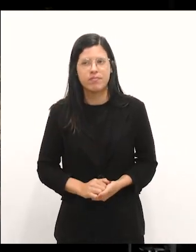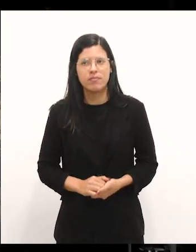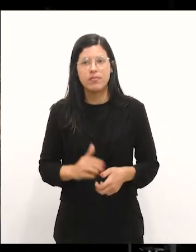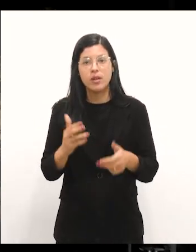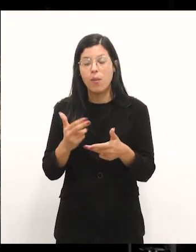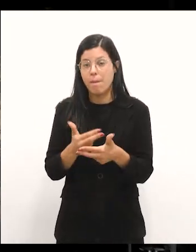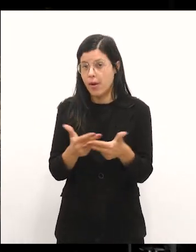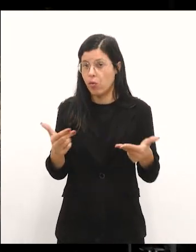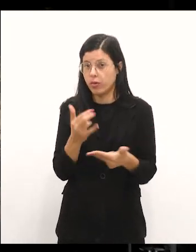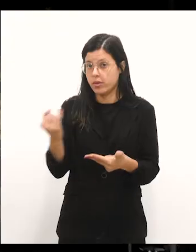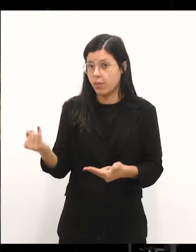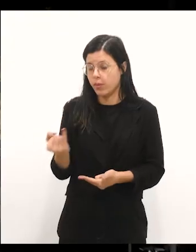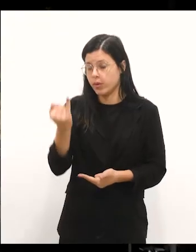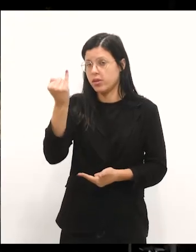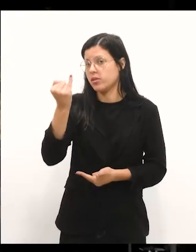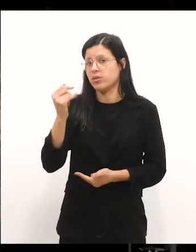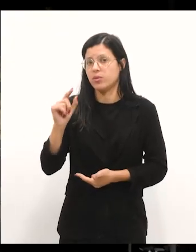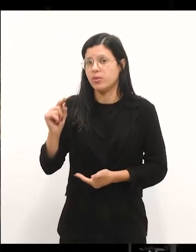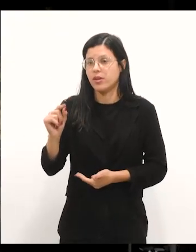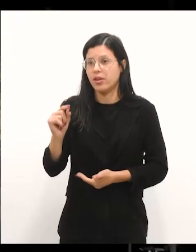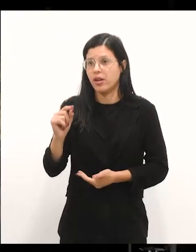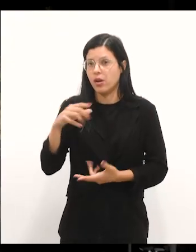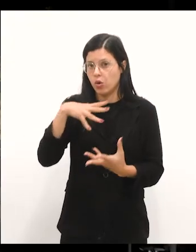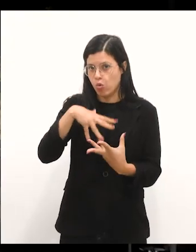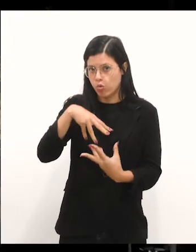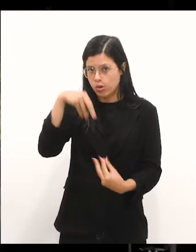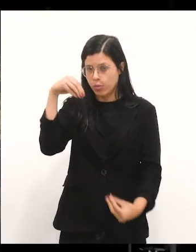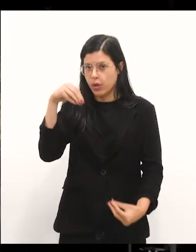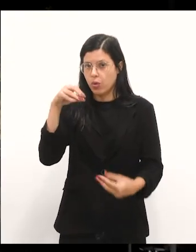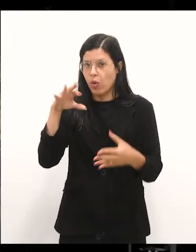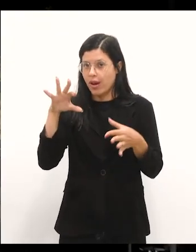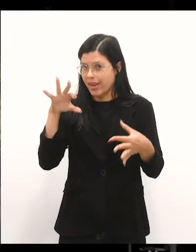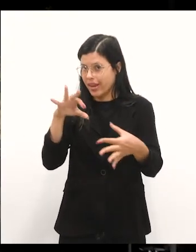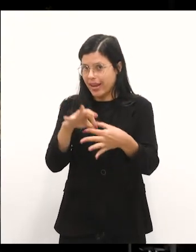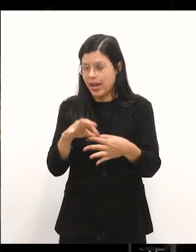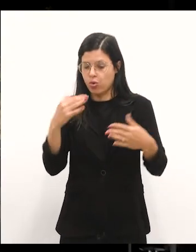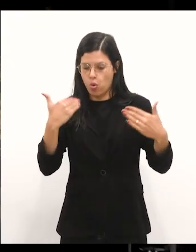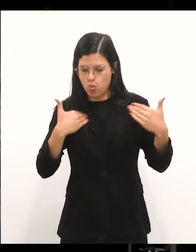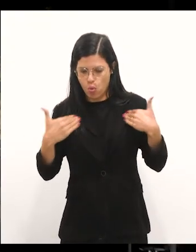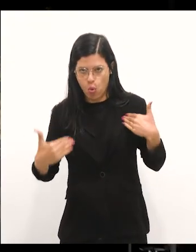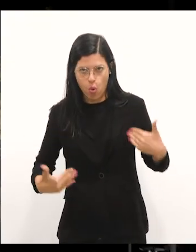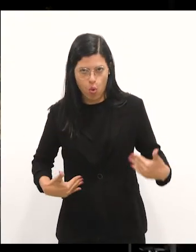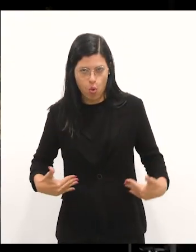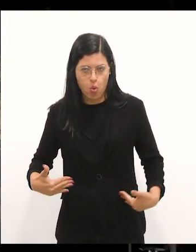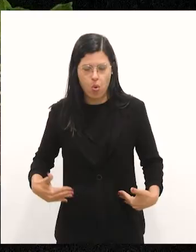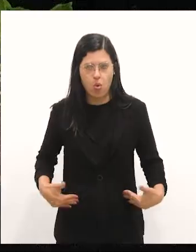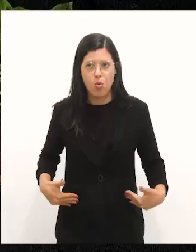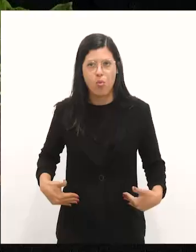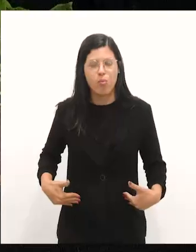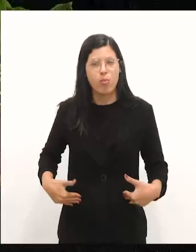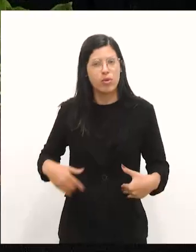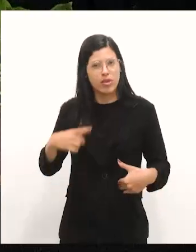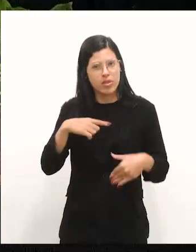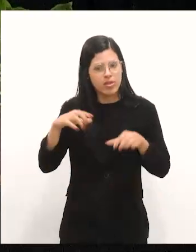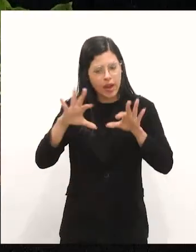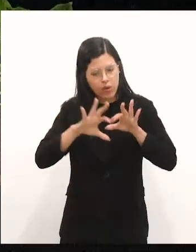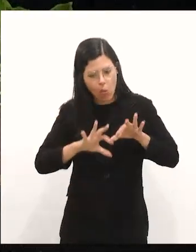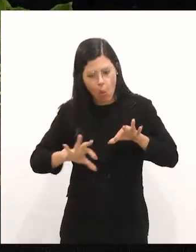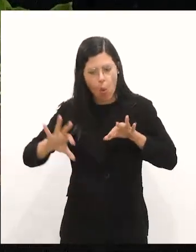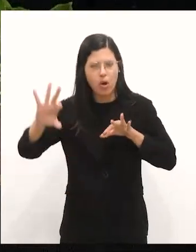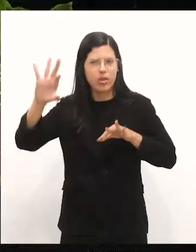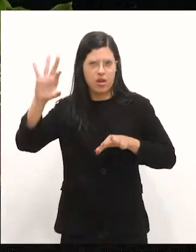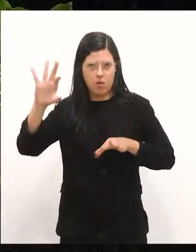Uma observação importante é o seguinte: o espírito se liga ao corpo físico através de um